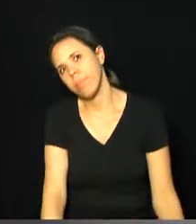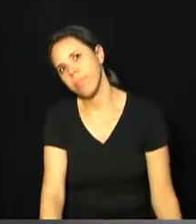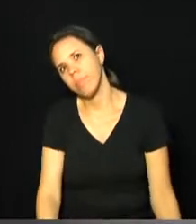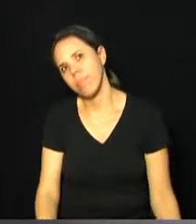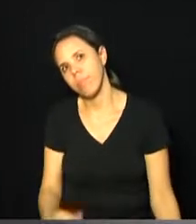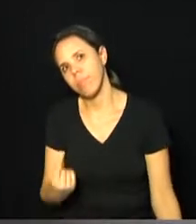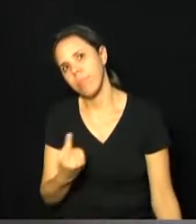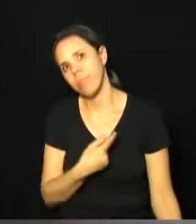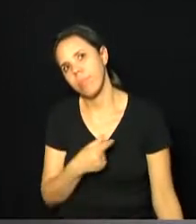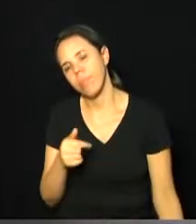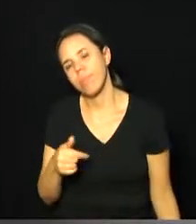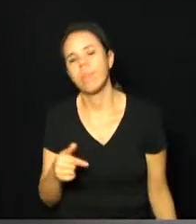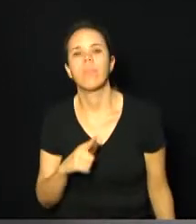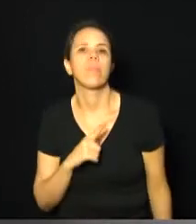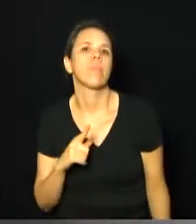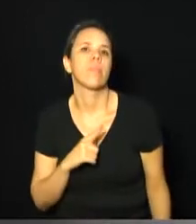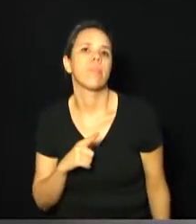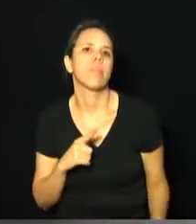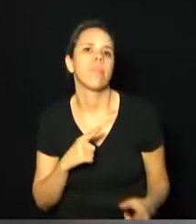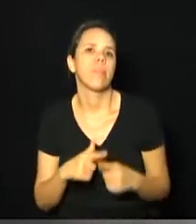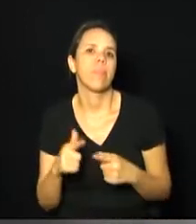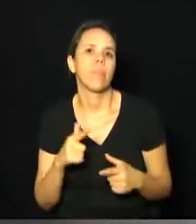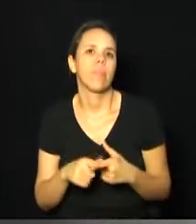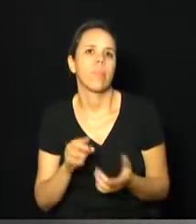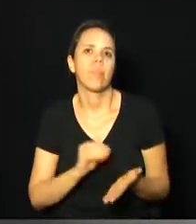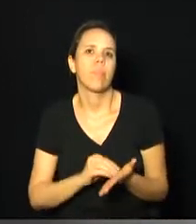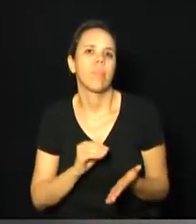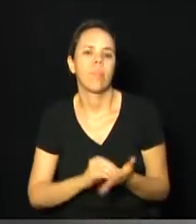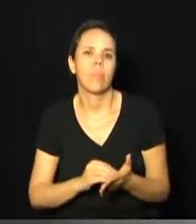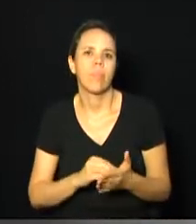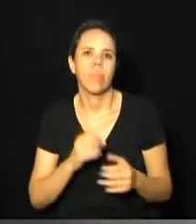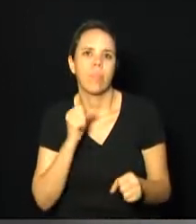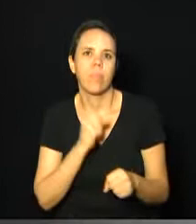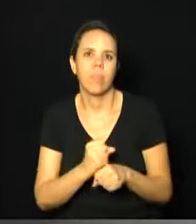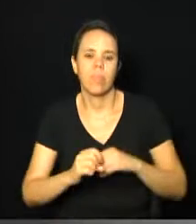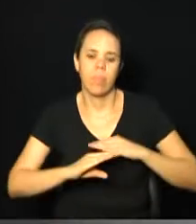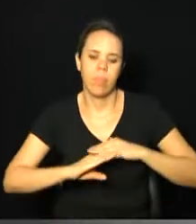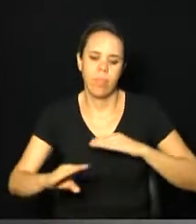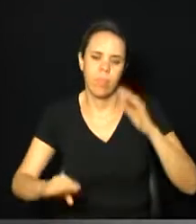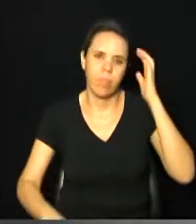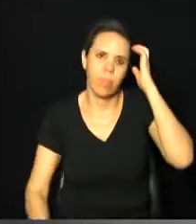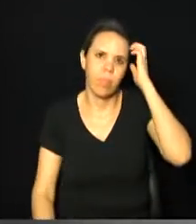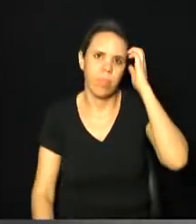Nós temos problema de pavimentação, que